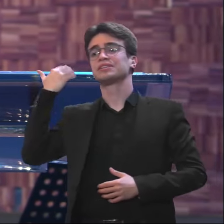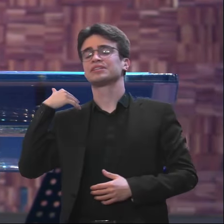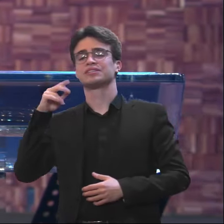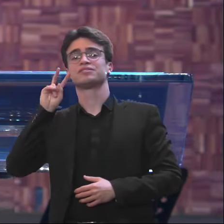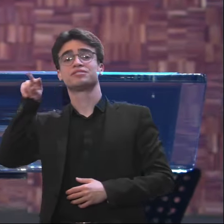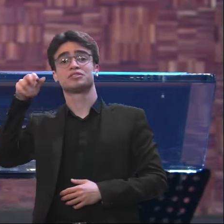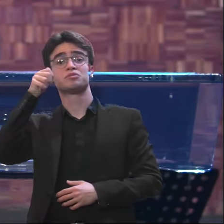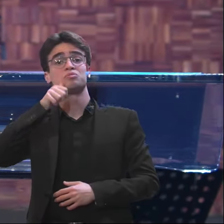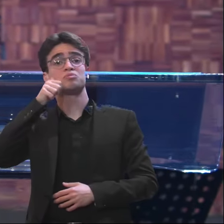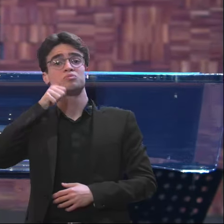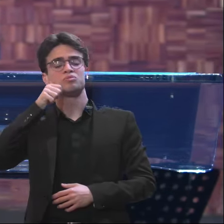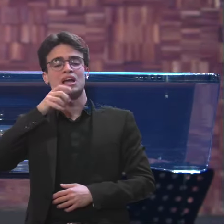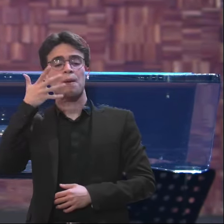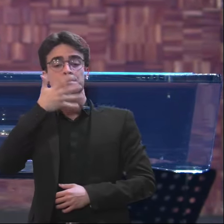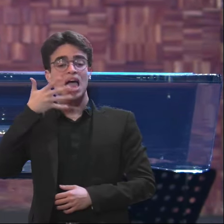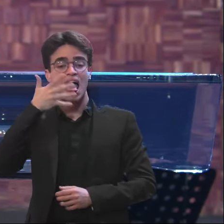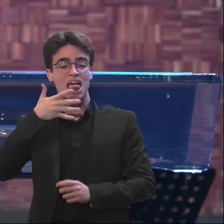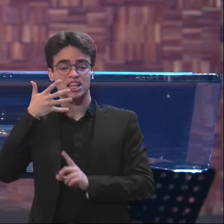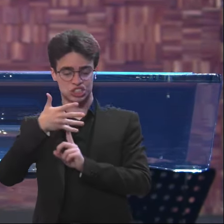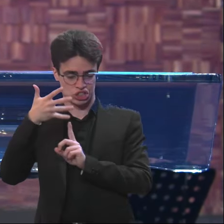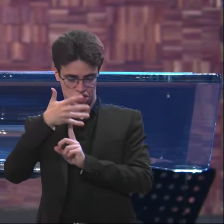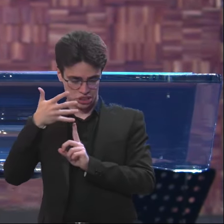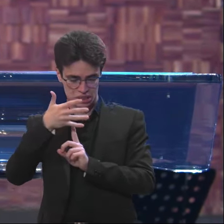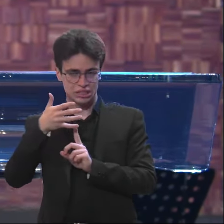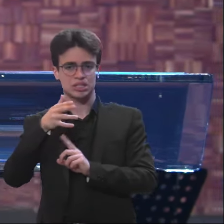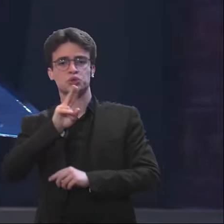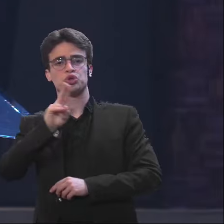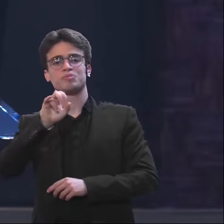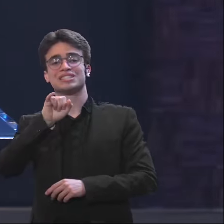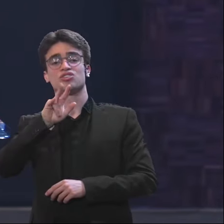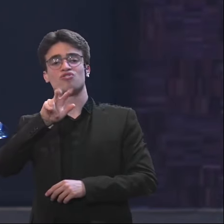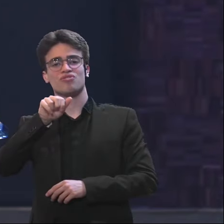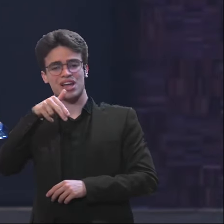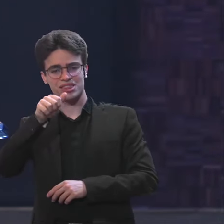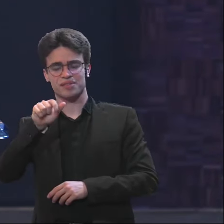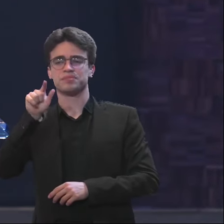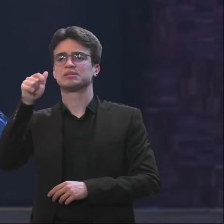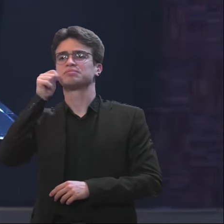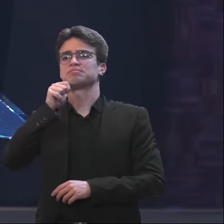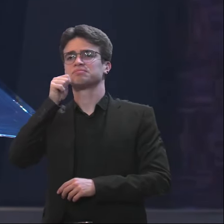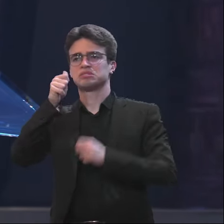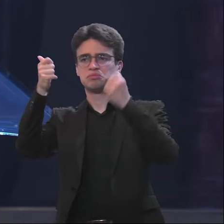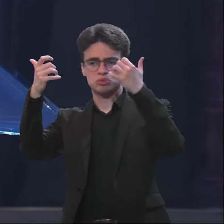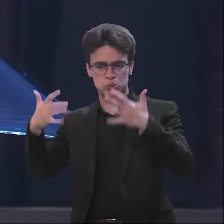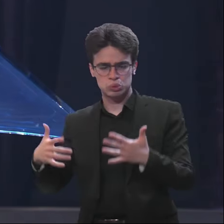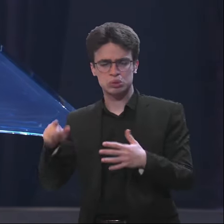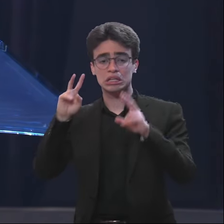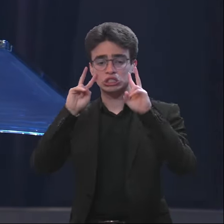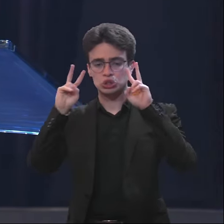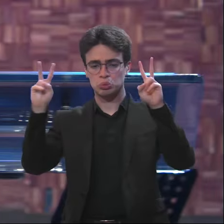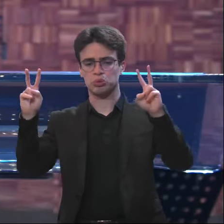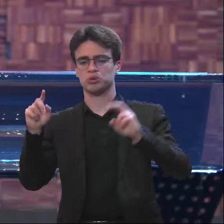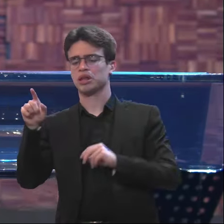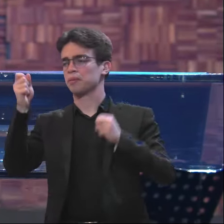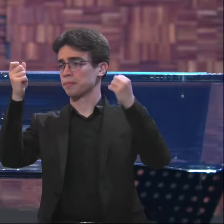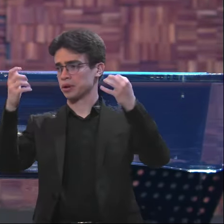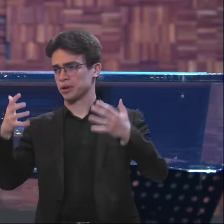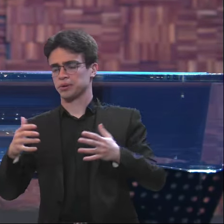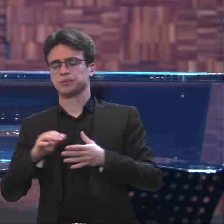preletora do Retiro das Mulheres, e a minha esposa compartilhou uma experiência que ela contou no acampamento. Ela dizendo que